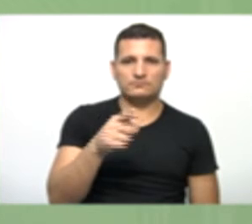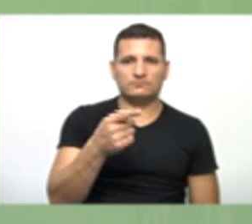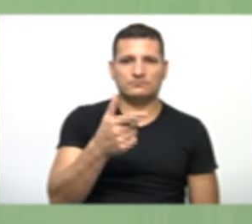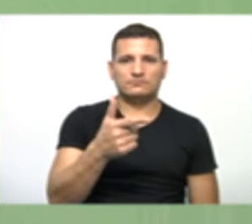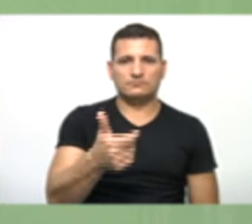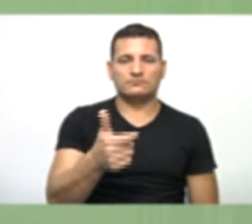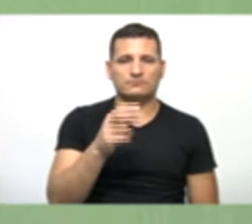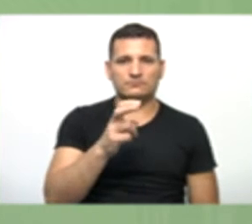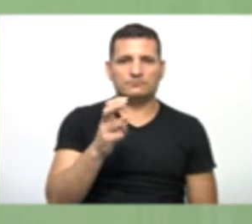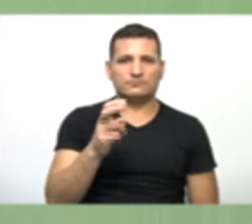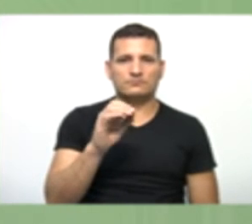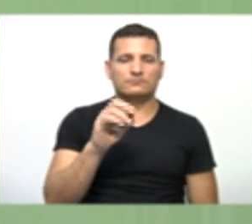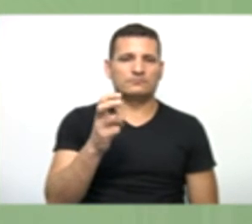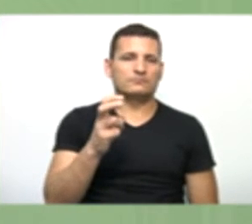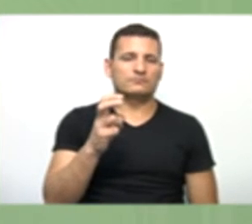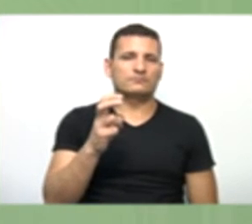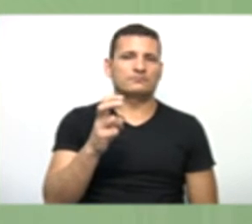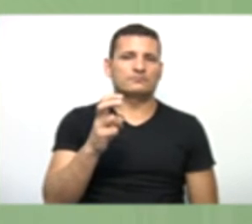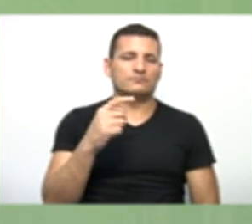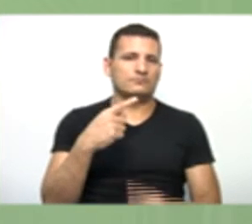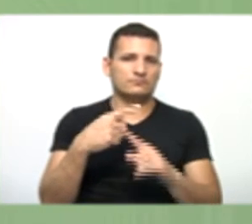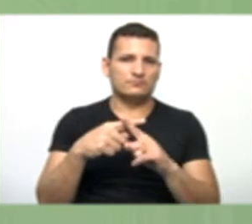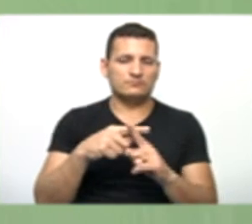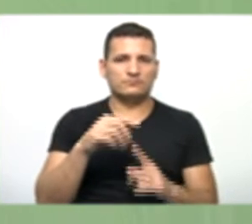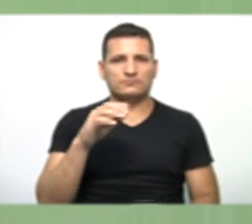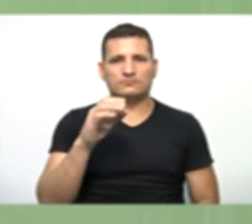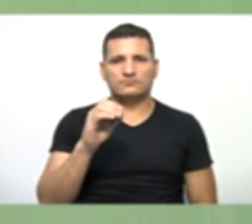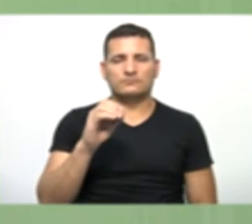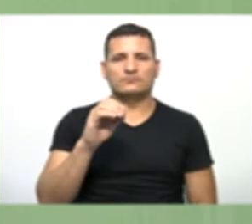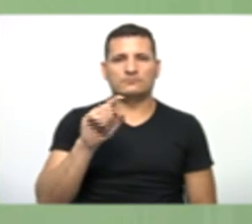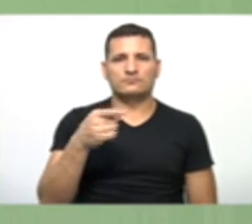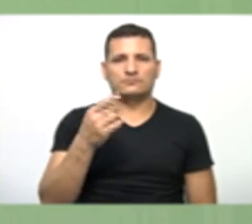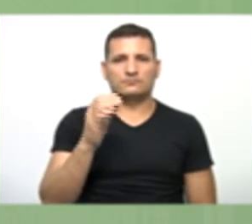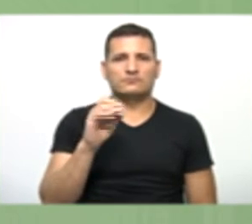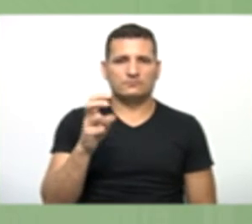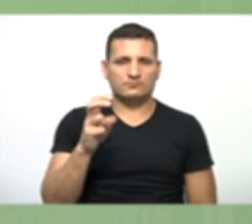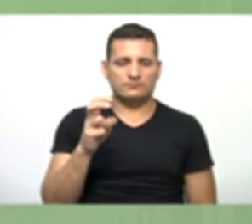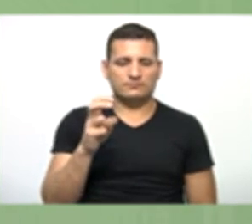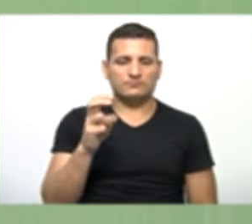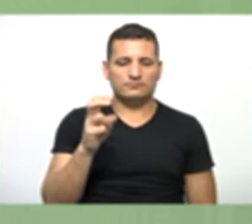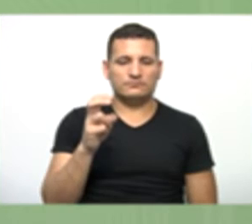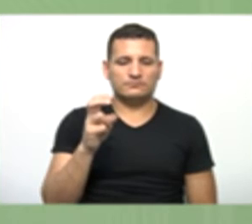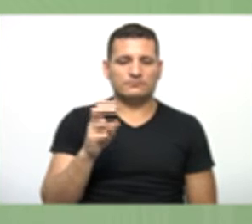1,215506 vezes 0,05, que vai dar o resultado?